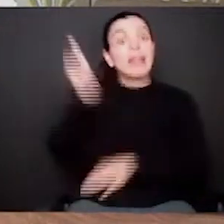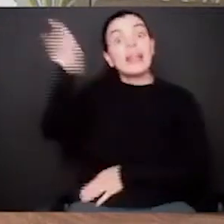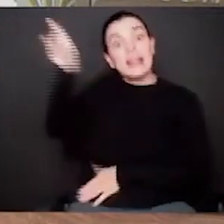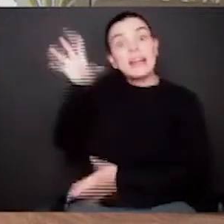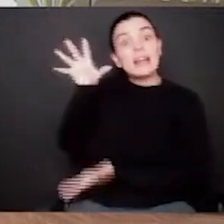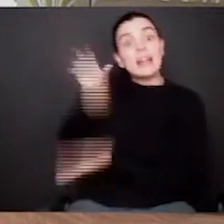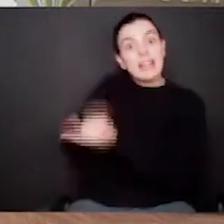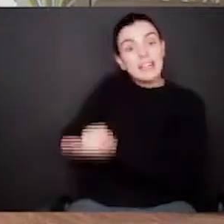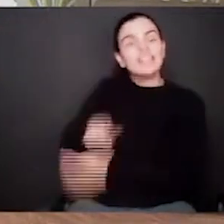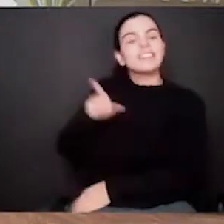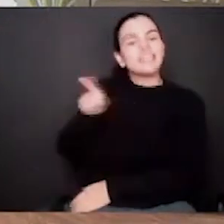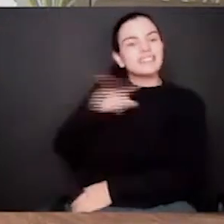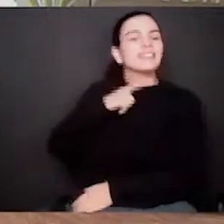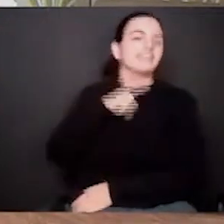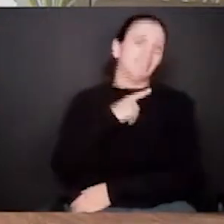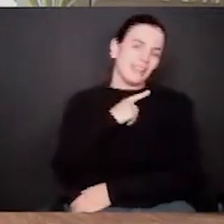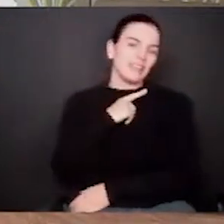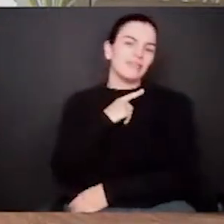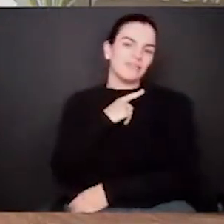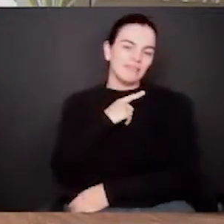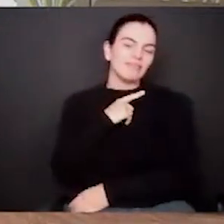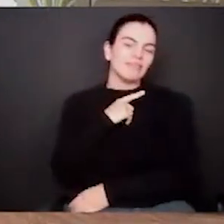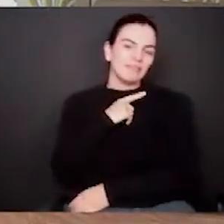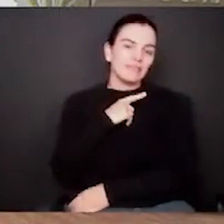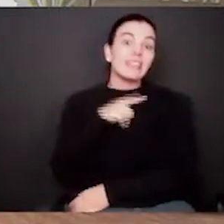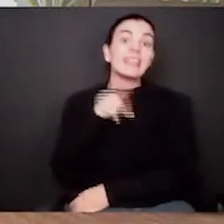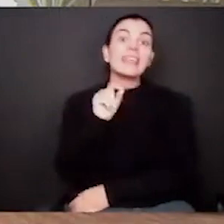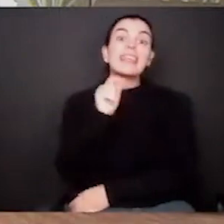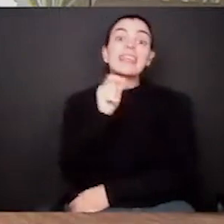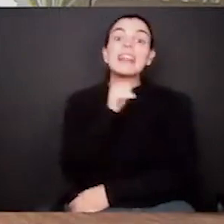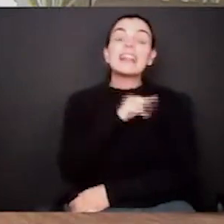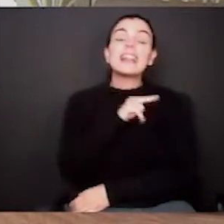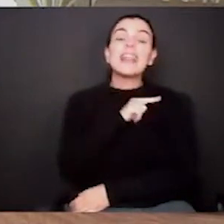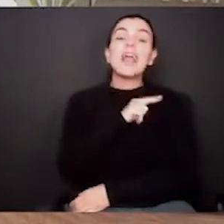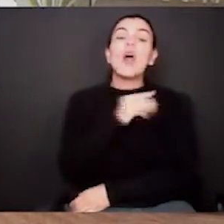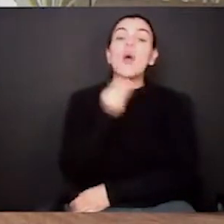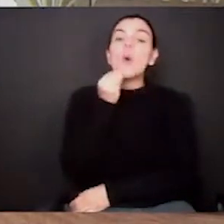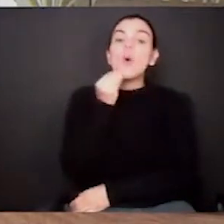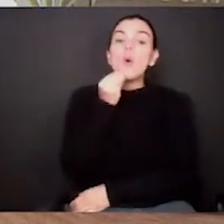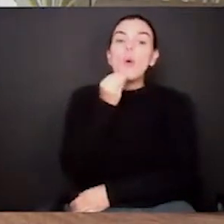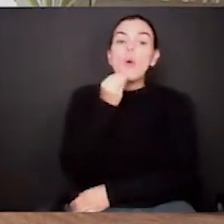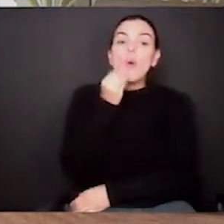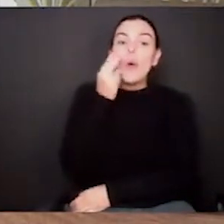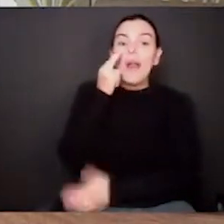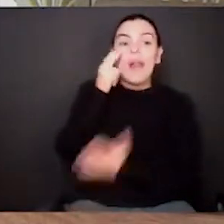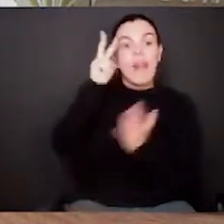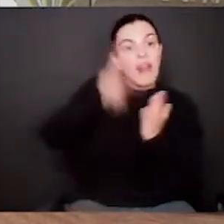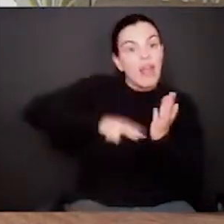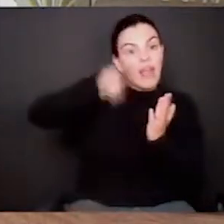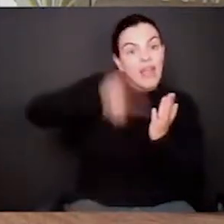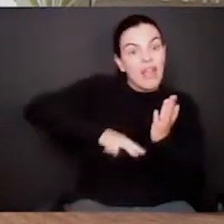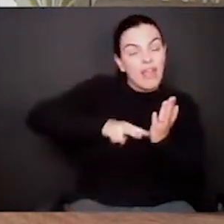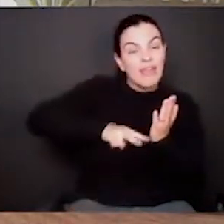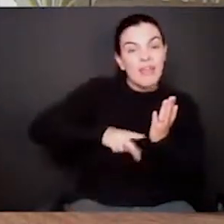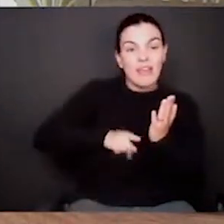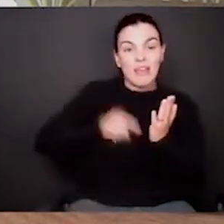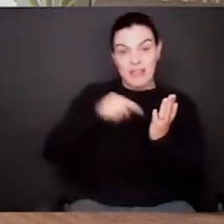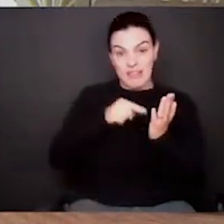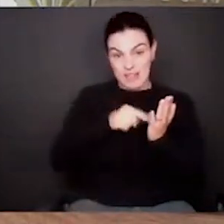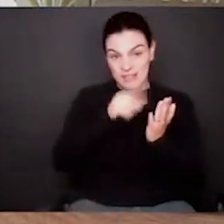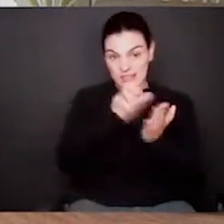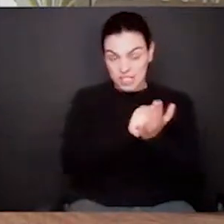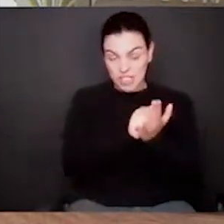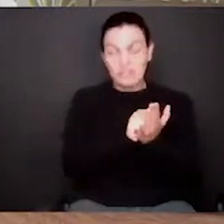a oportunidade de ler esse plano pode constatar que toda essa estrutura, não apenas a infraestrutura